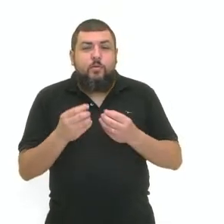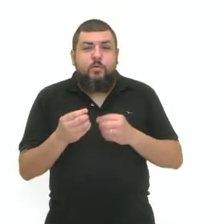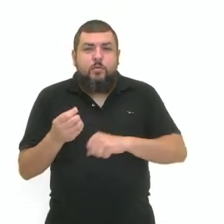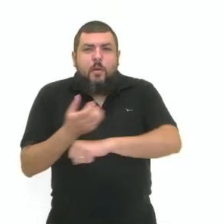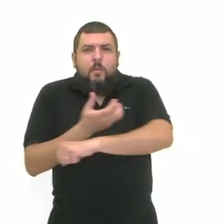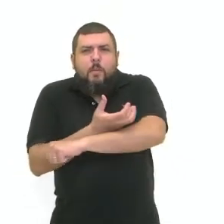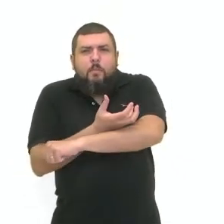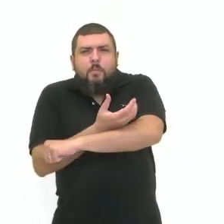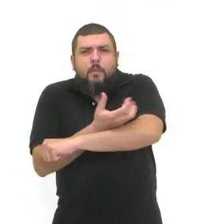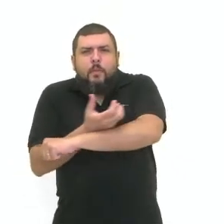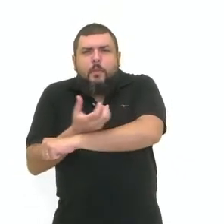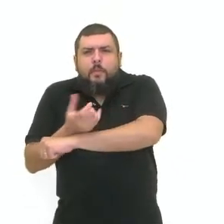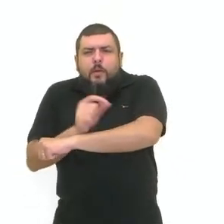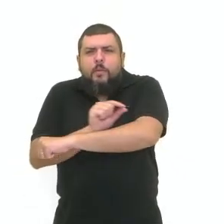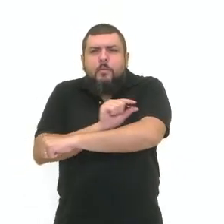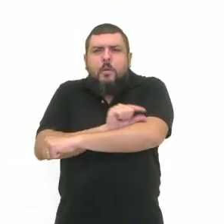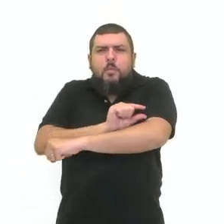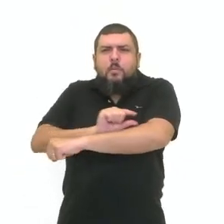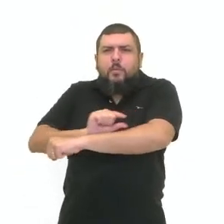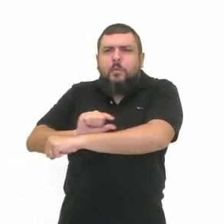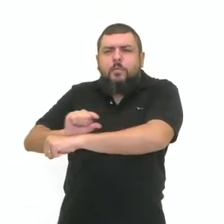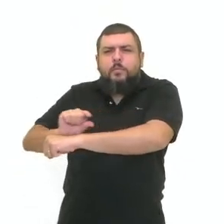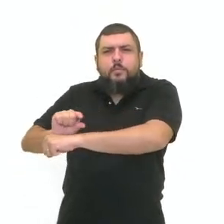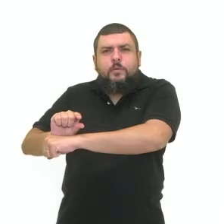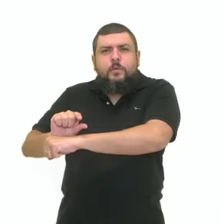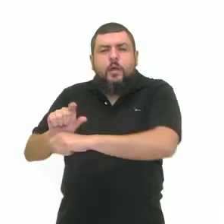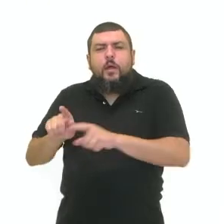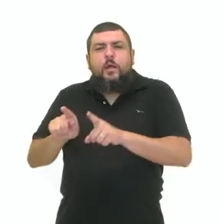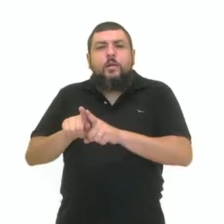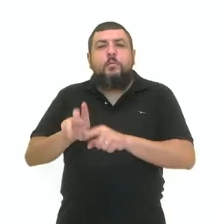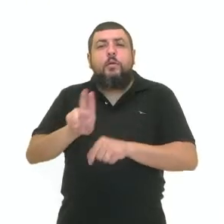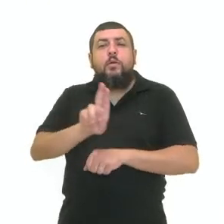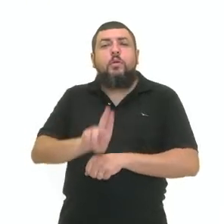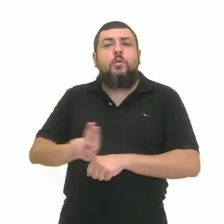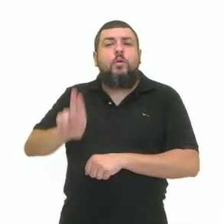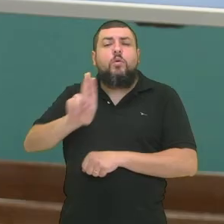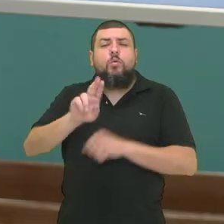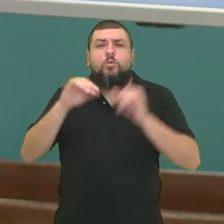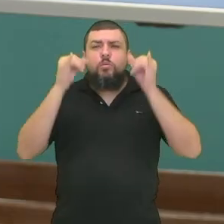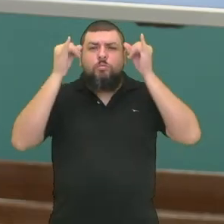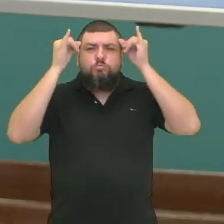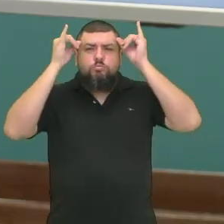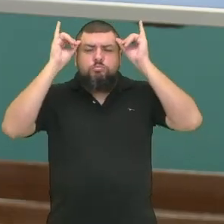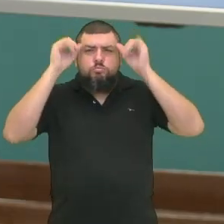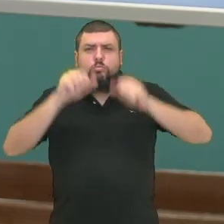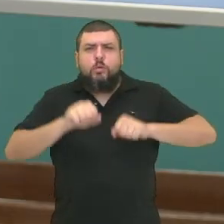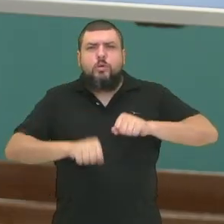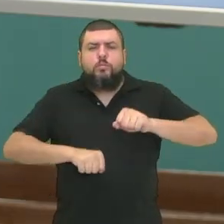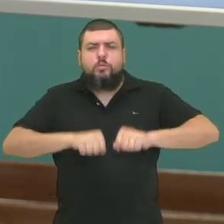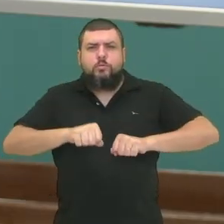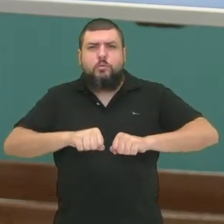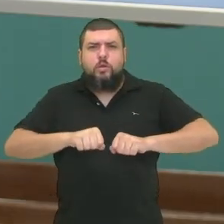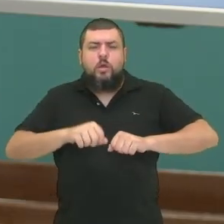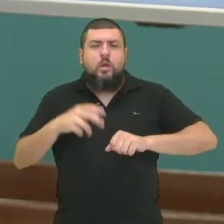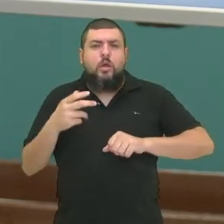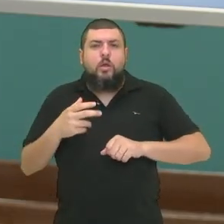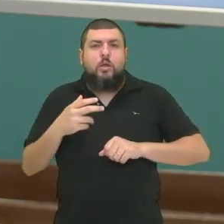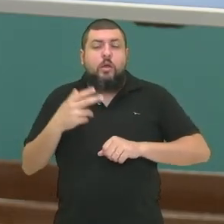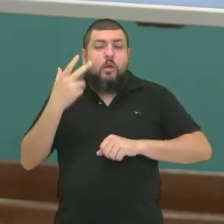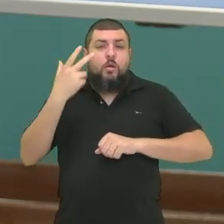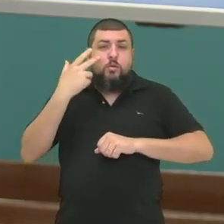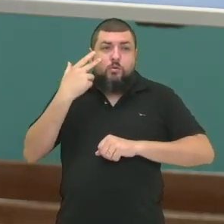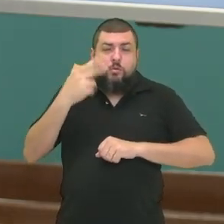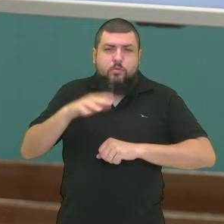nessas formações e são utilizadas então para a criação de gado. Então são passagens naturais, criação de gado